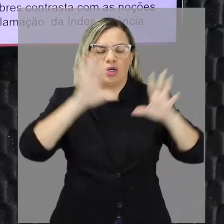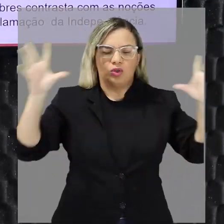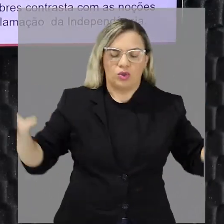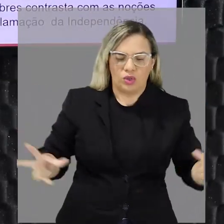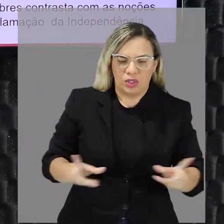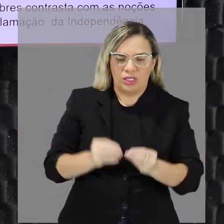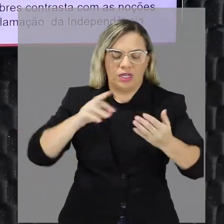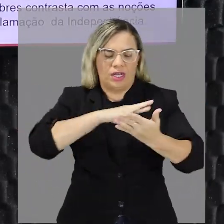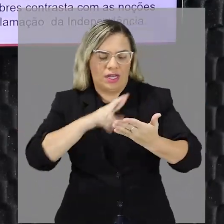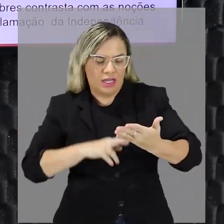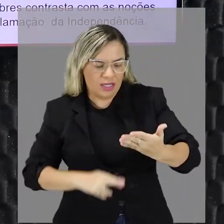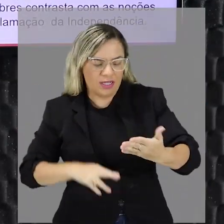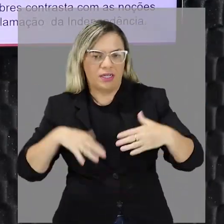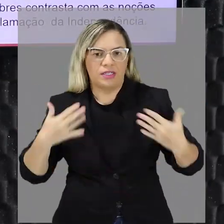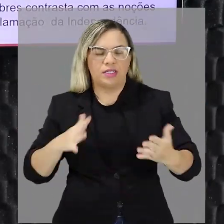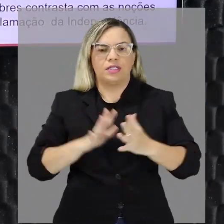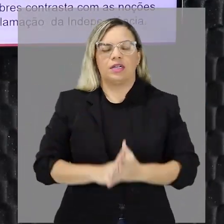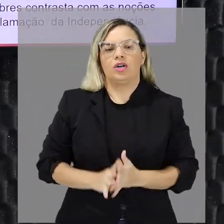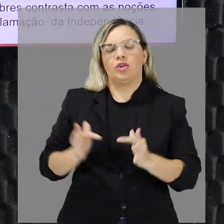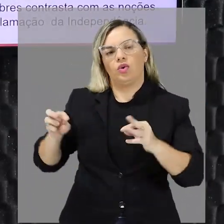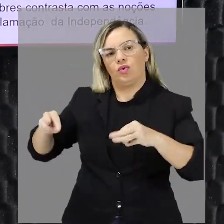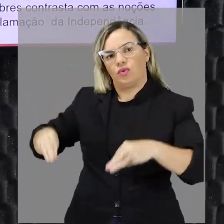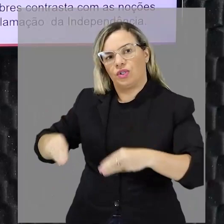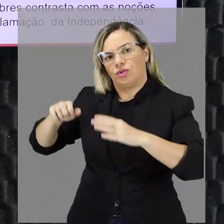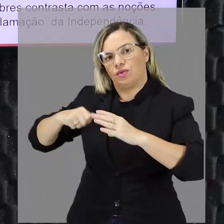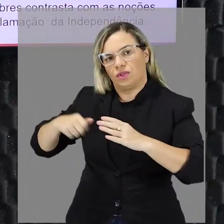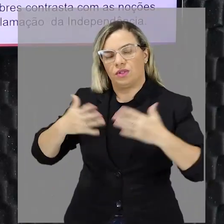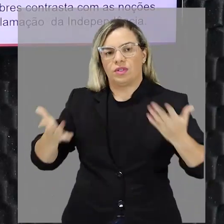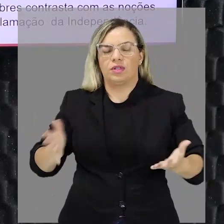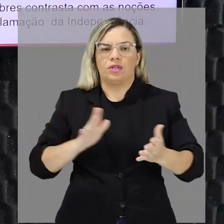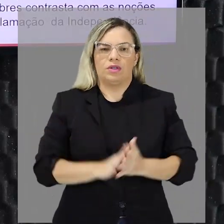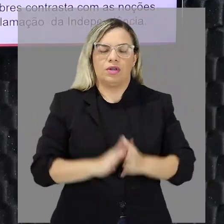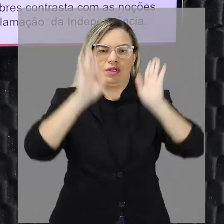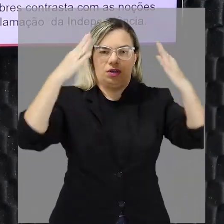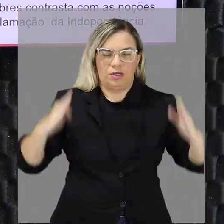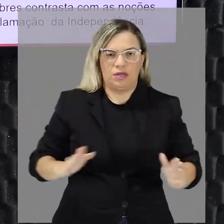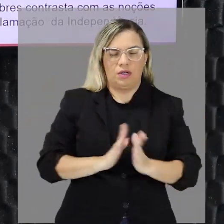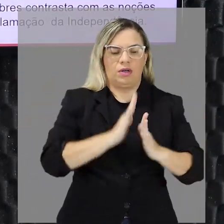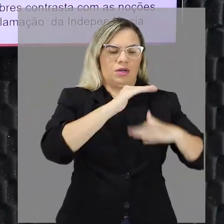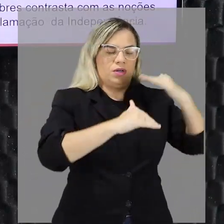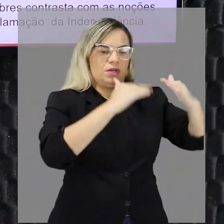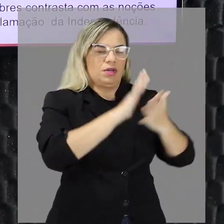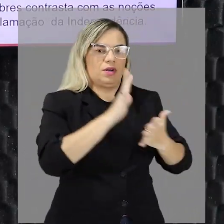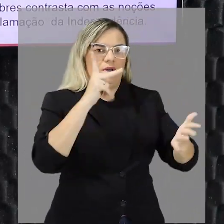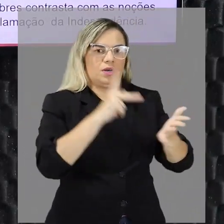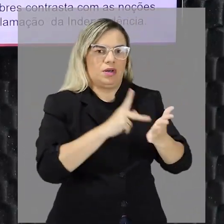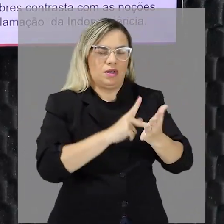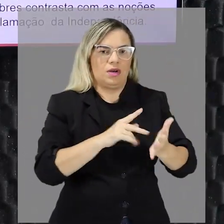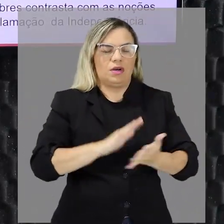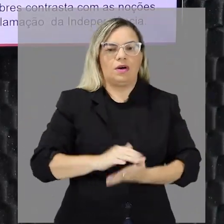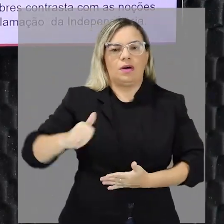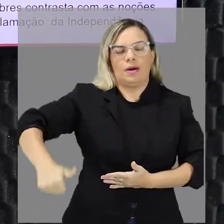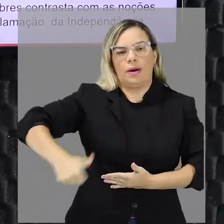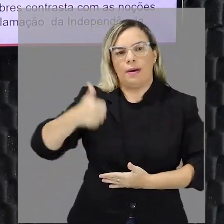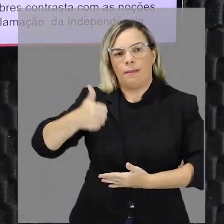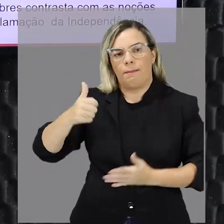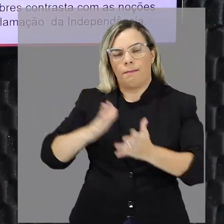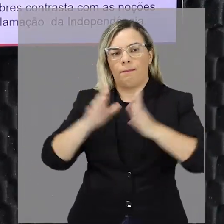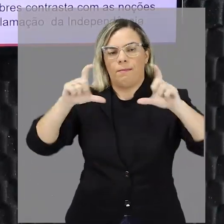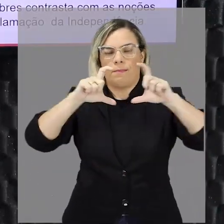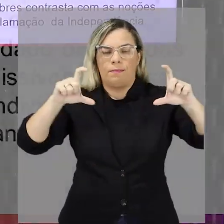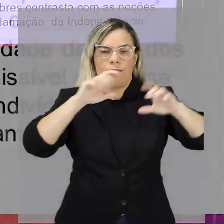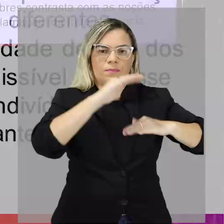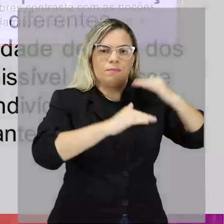na íntegra. Então vamos lá analisar esse trecho do desenvolvimento, que na verdade é o primeiro parágrafo do